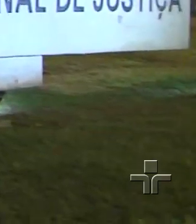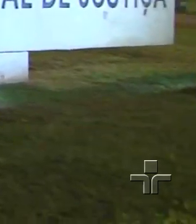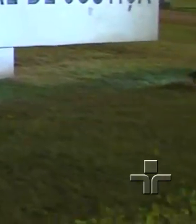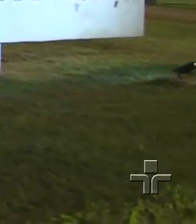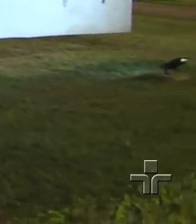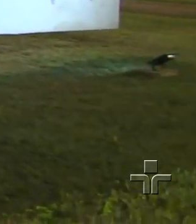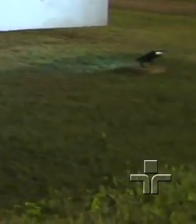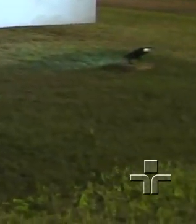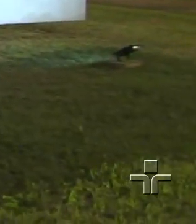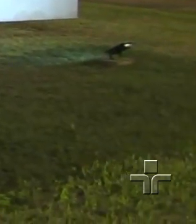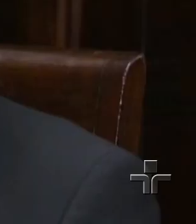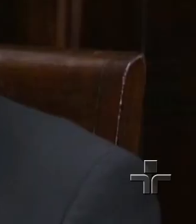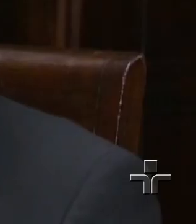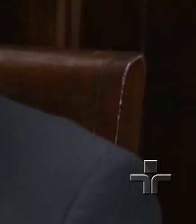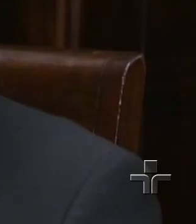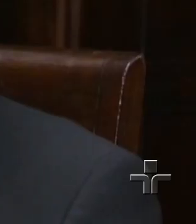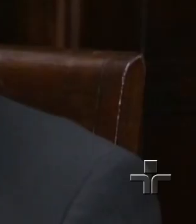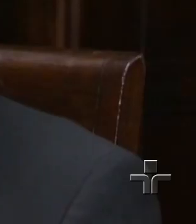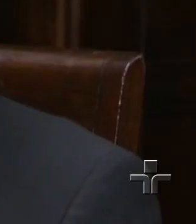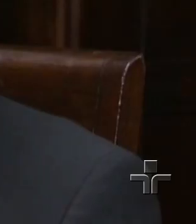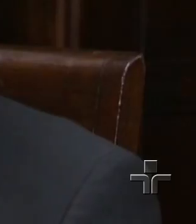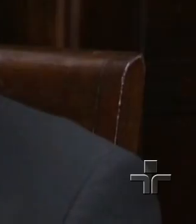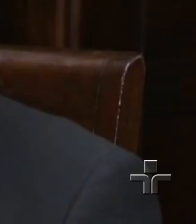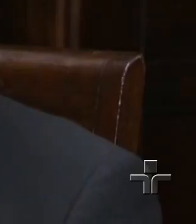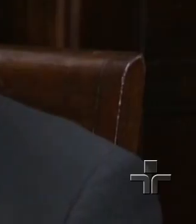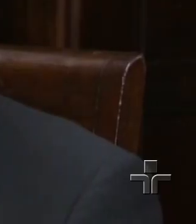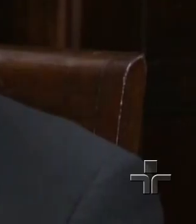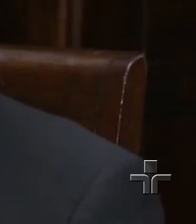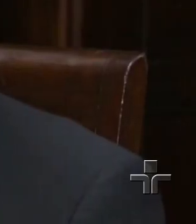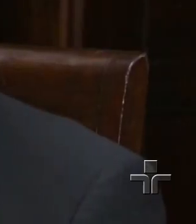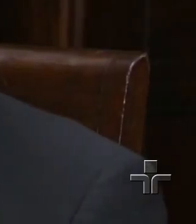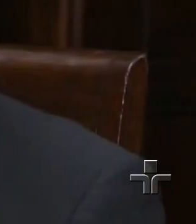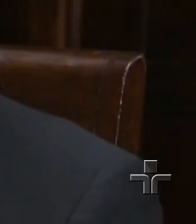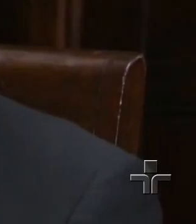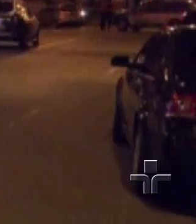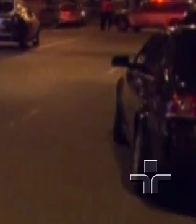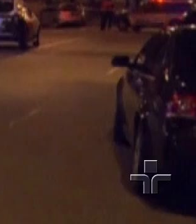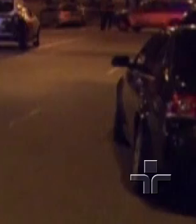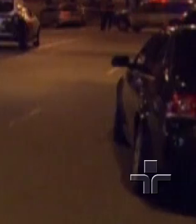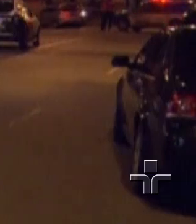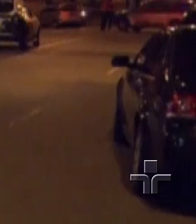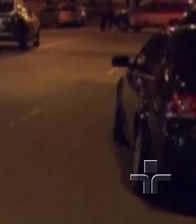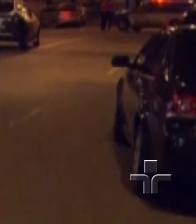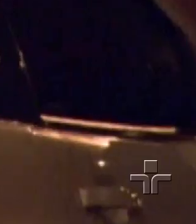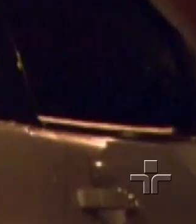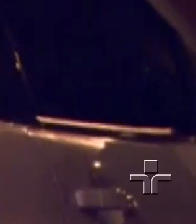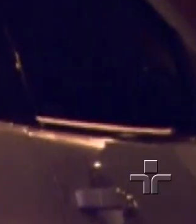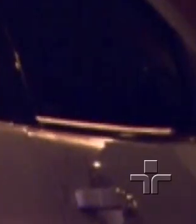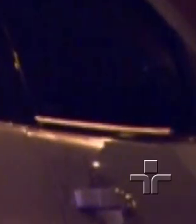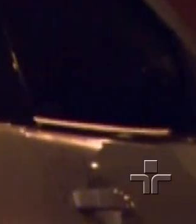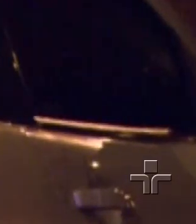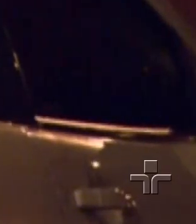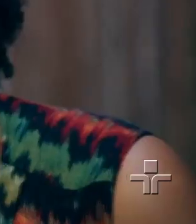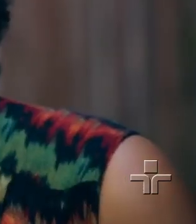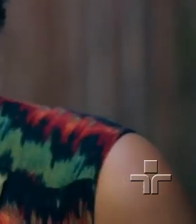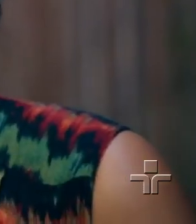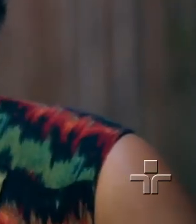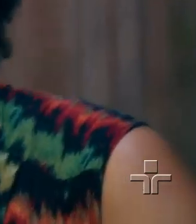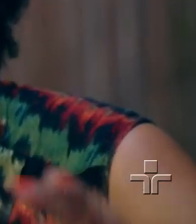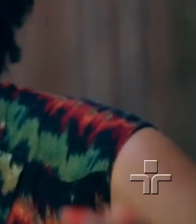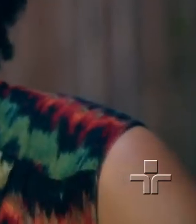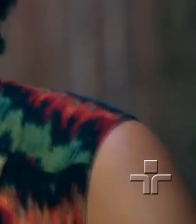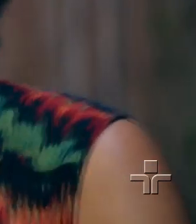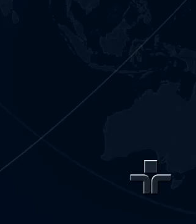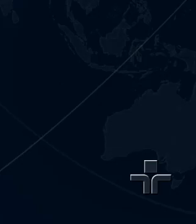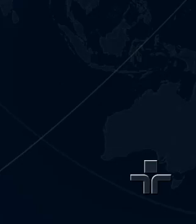Superior Tribunal de Justiça. Entre os acusados está Domingos Brazão, ex-deputado estadual, também investigado por suposto envolvimento nas mortes